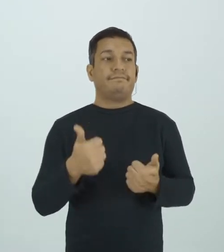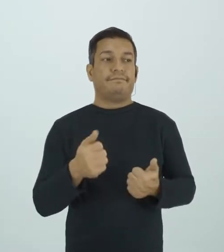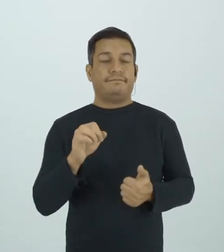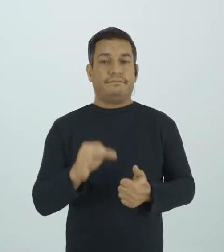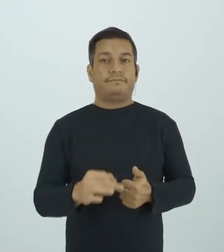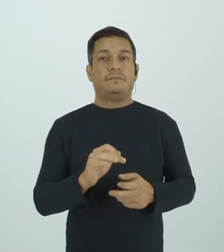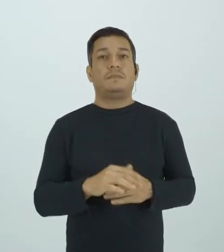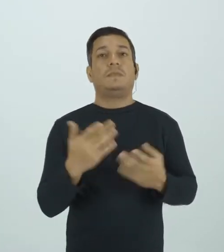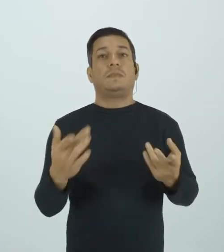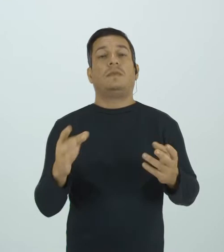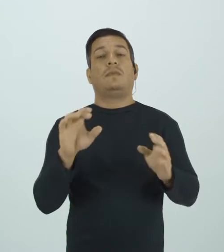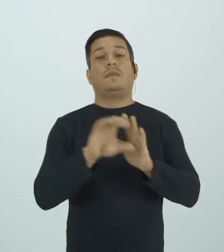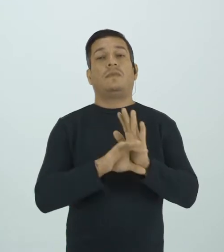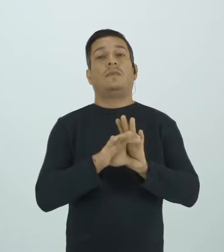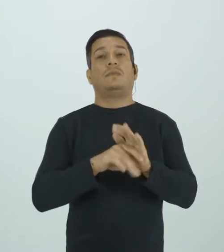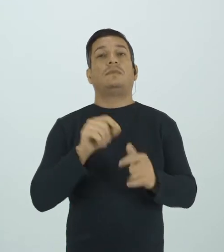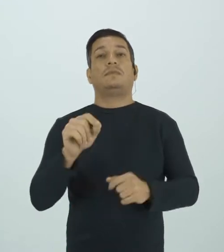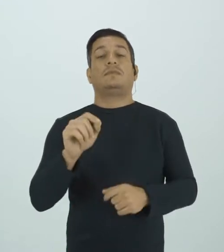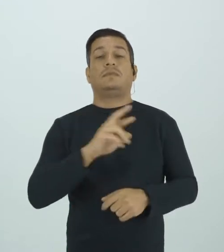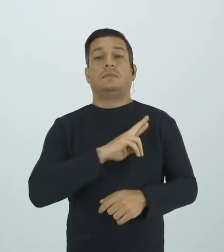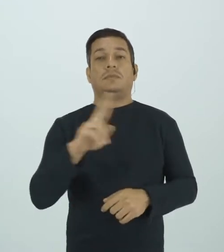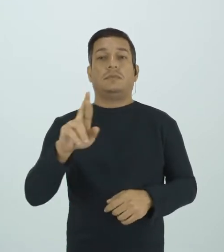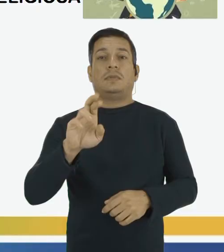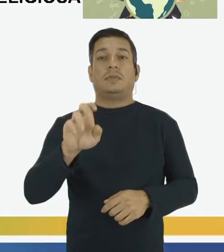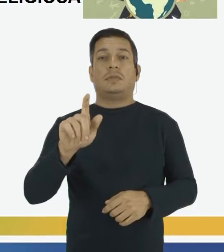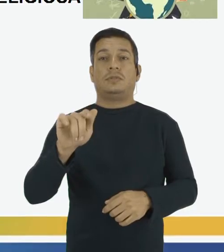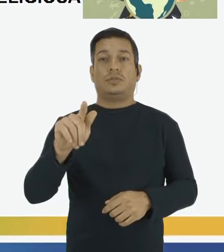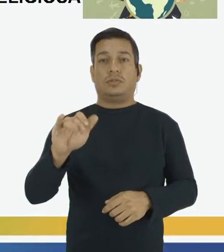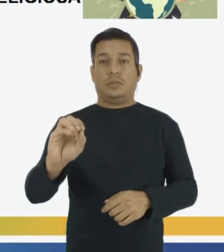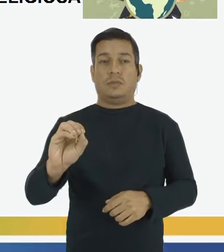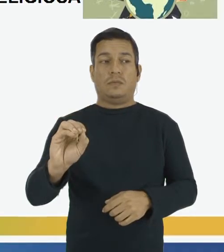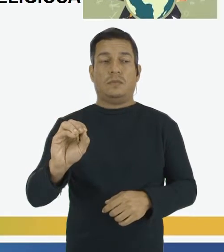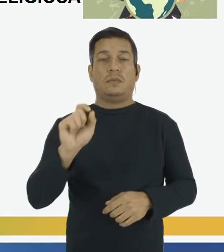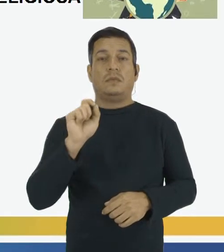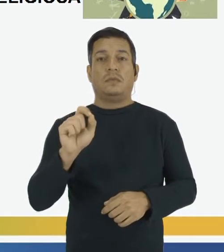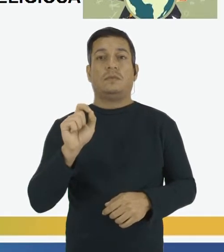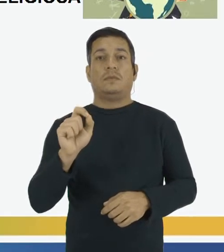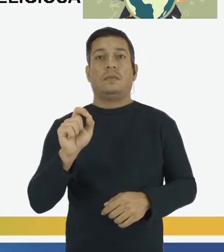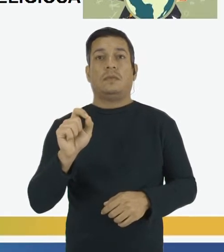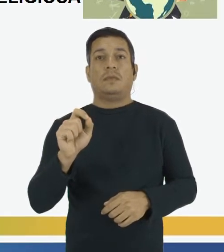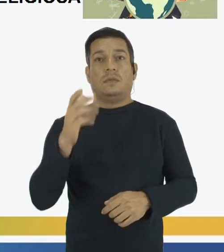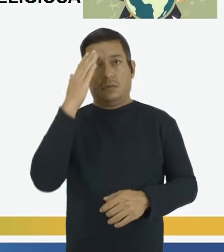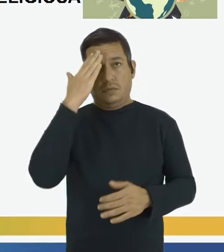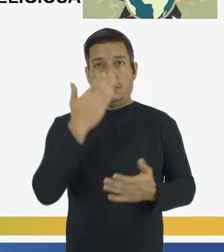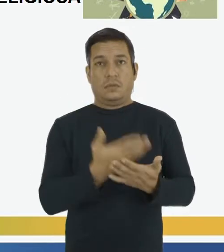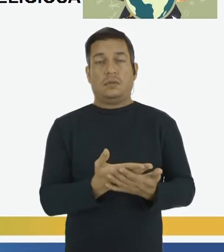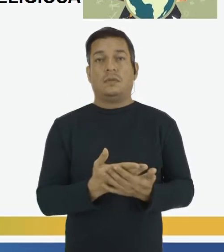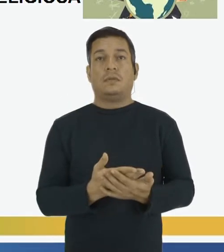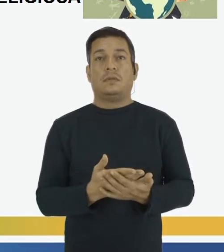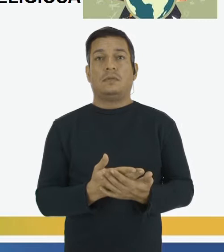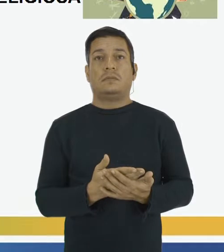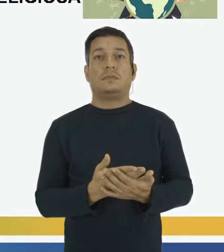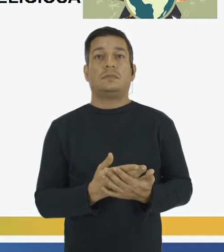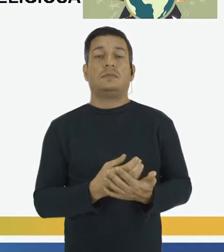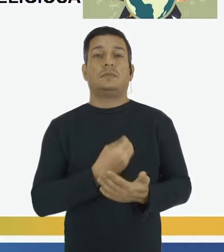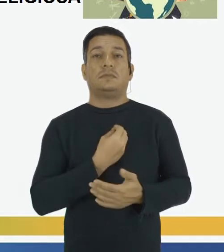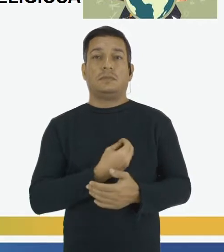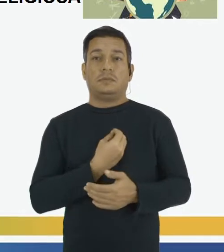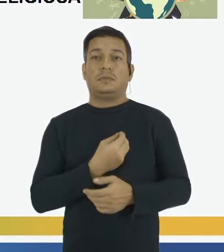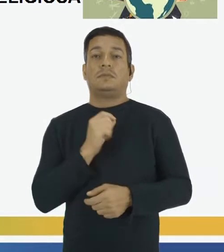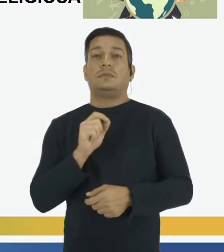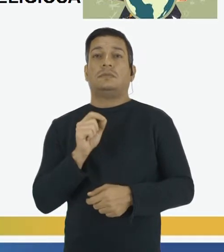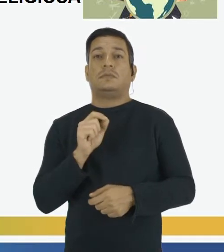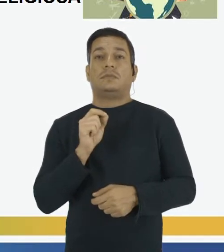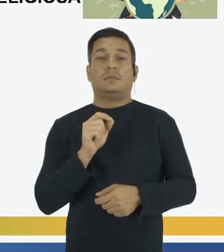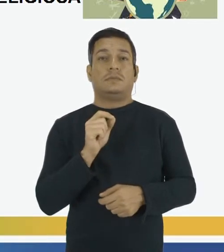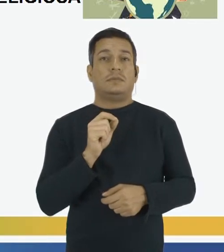E qual a definição de religião? Religião é o quê? É a crença na existência,